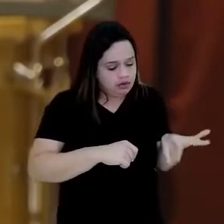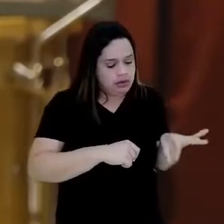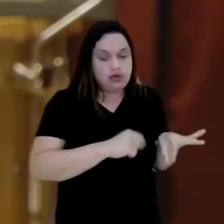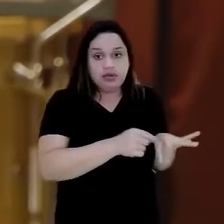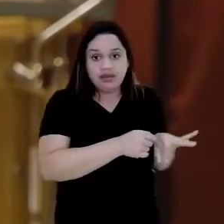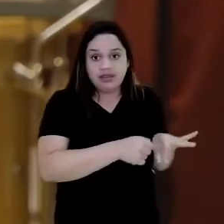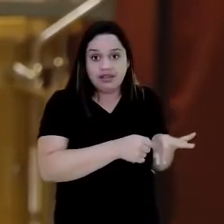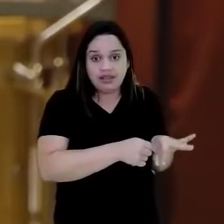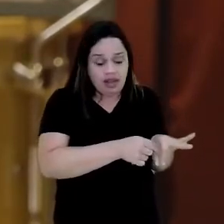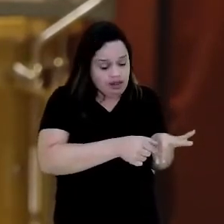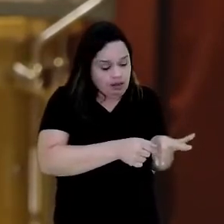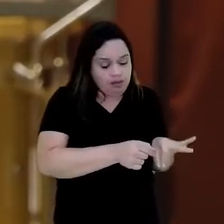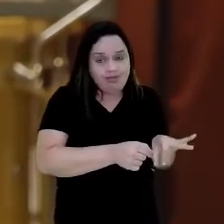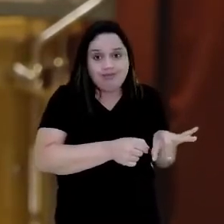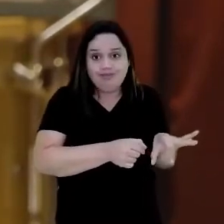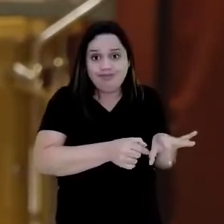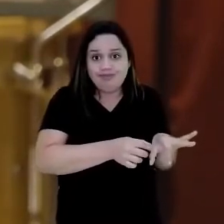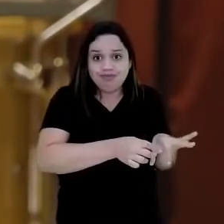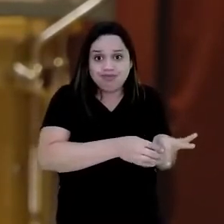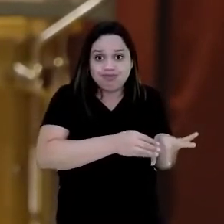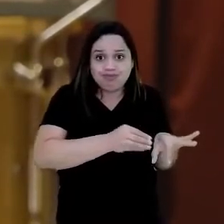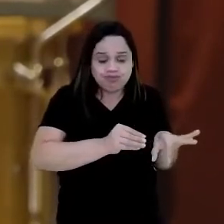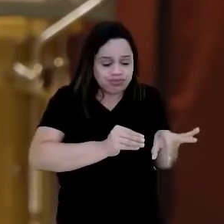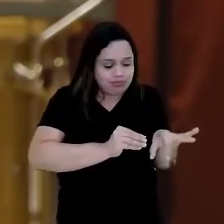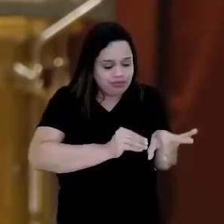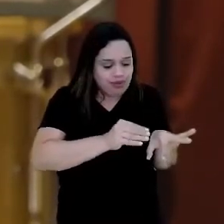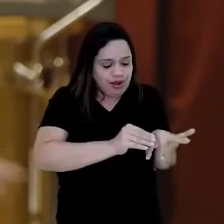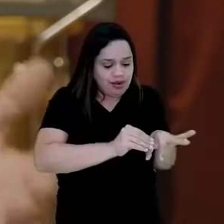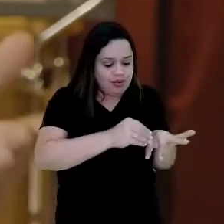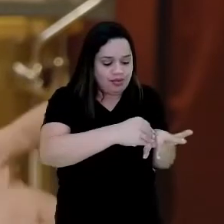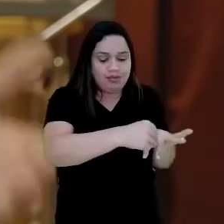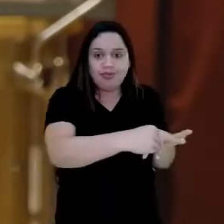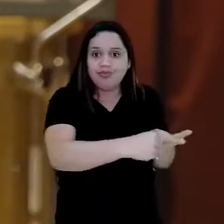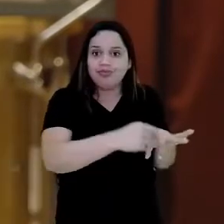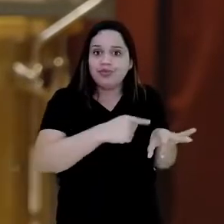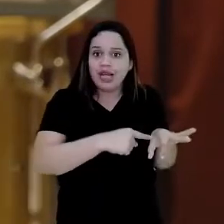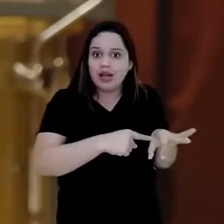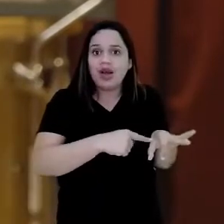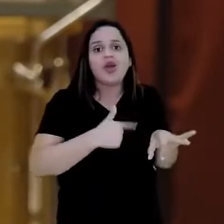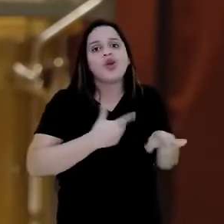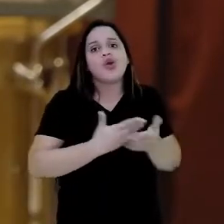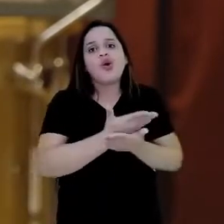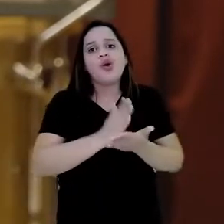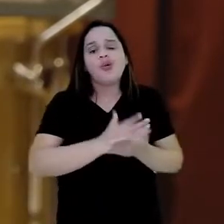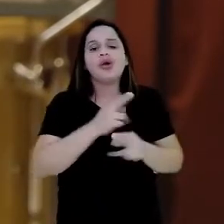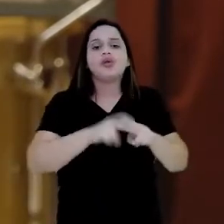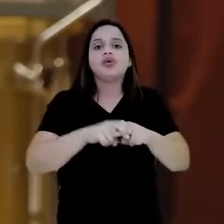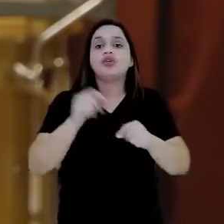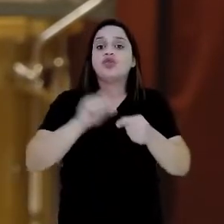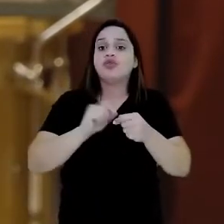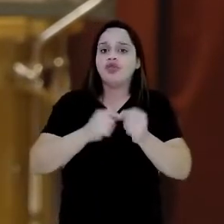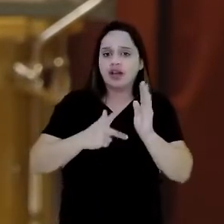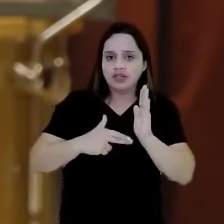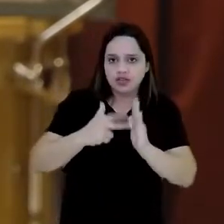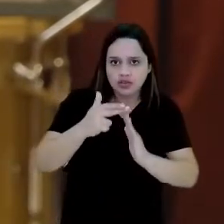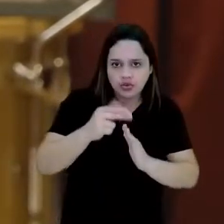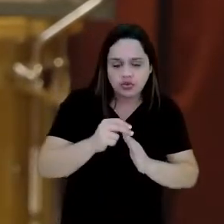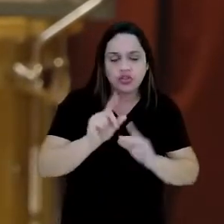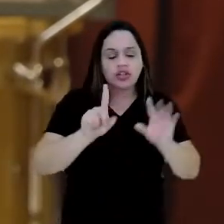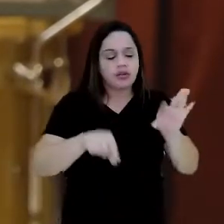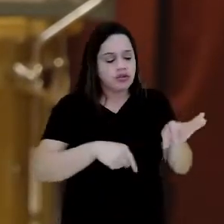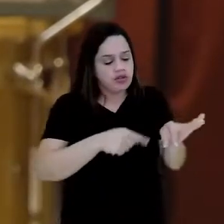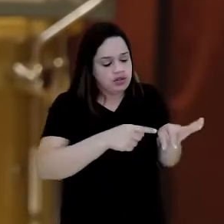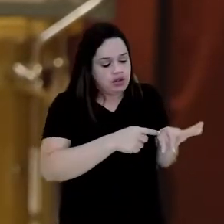do do grande lábio é quando começa a incomodar por isso que as vezes eu faço a ninfoplastia e depois faço o